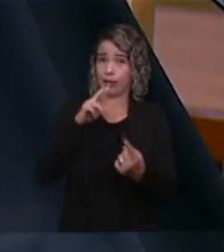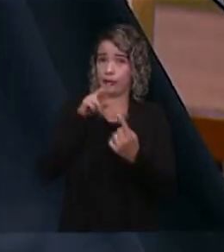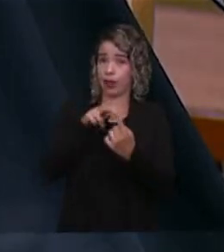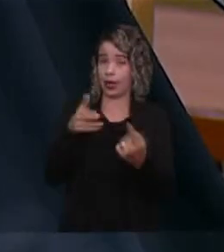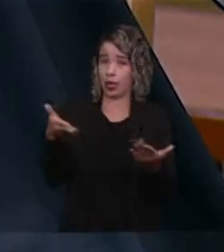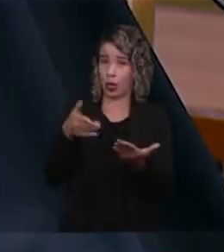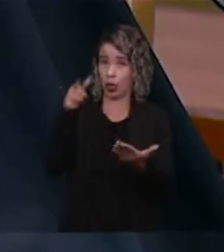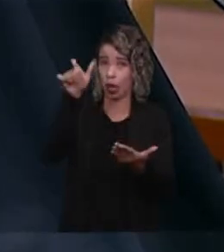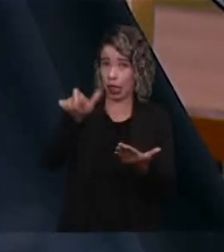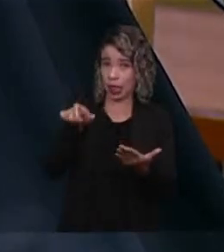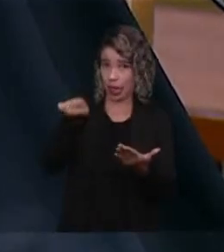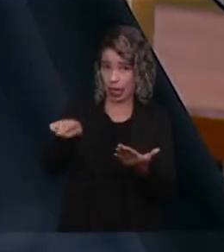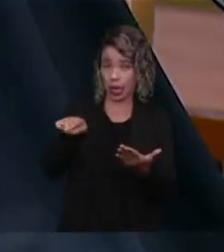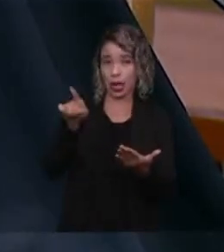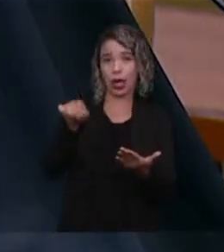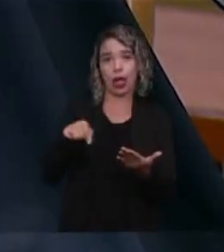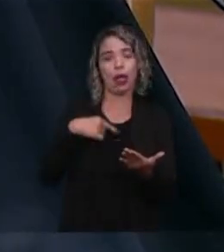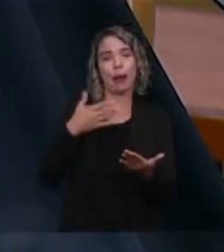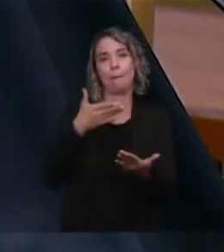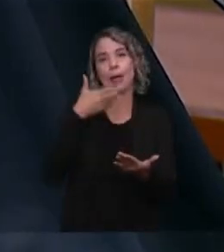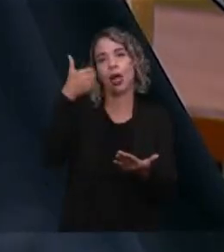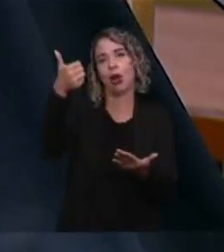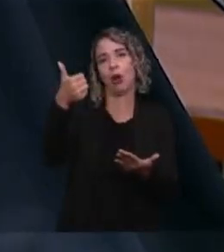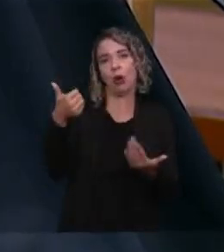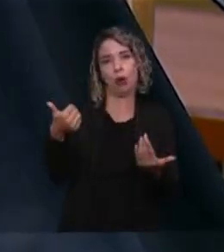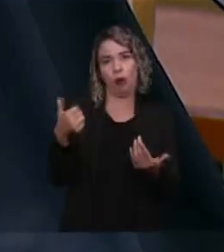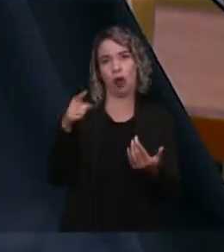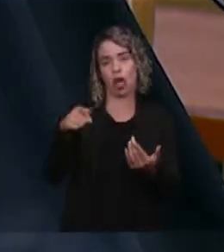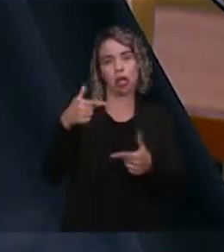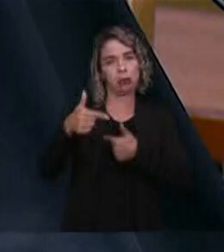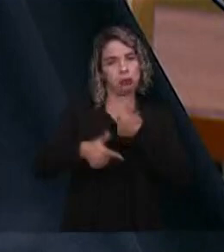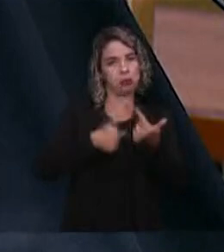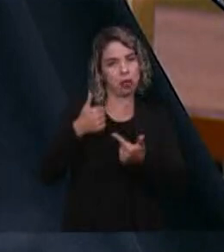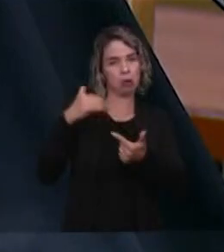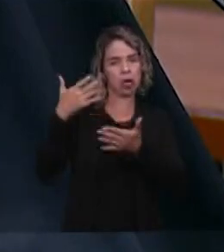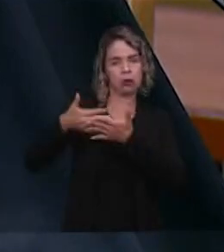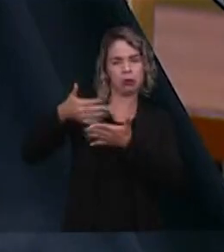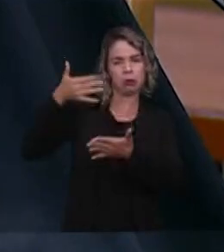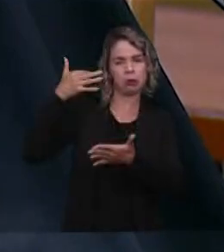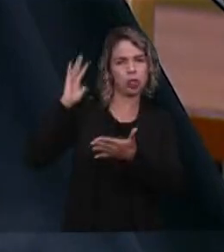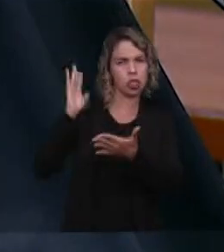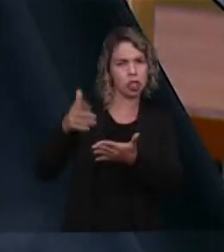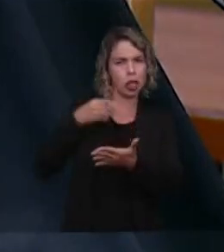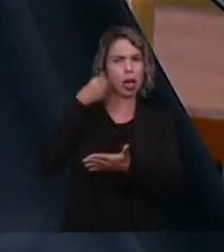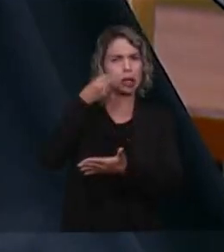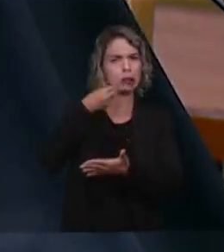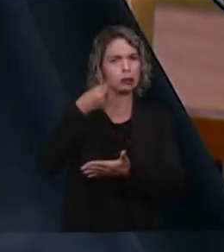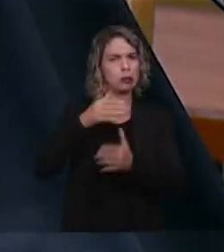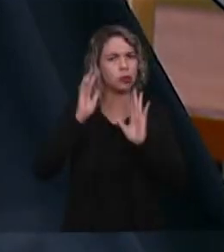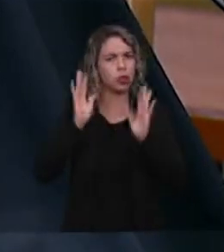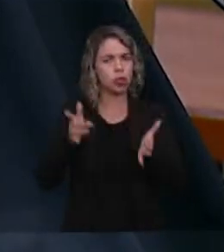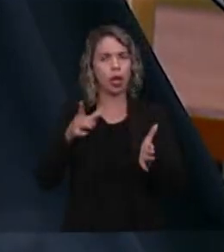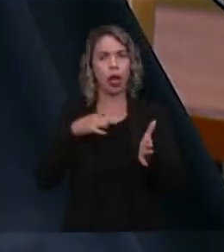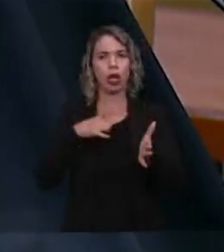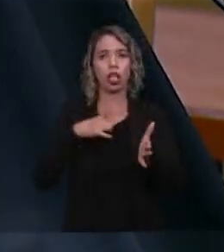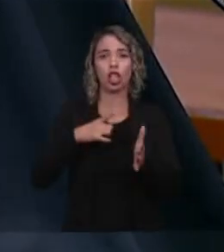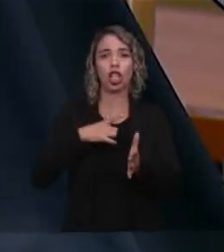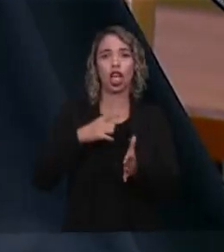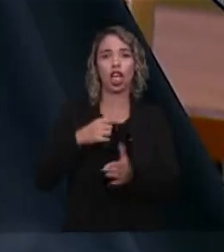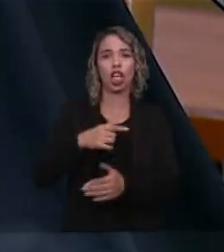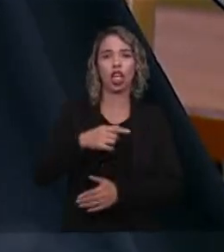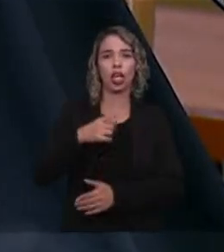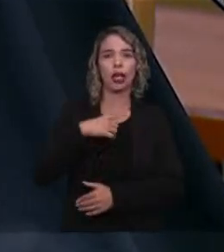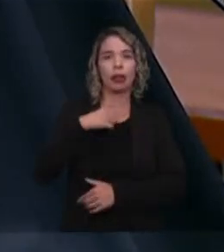dele agora, pelo general, é a melhor possível. É funcionário de carreira de muitos anos, um homem experimentado, e sendo genro do